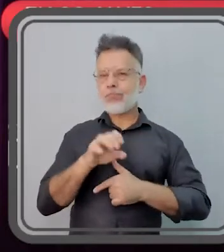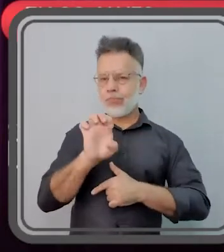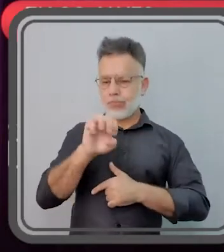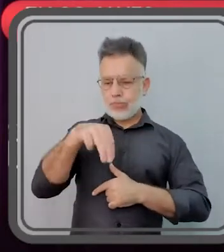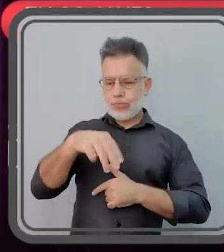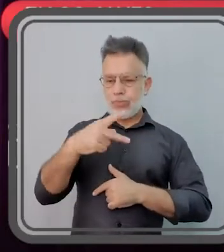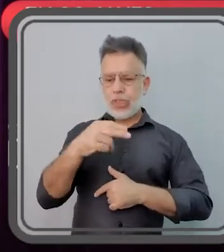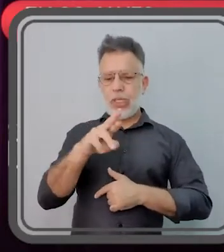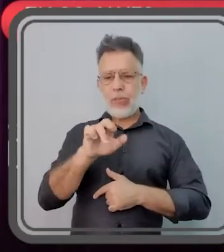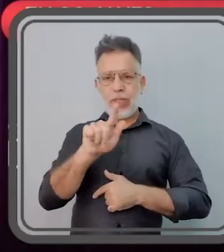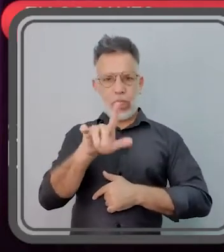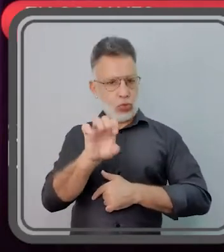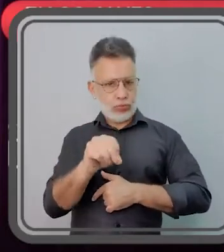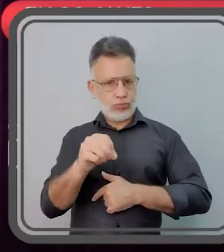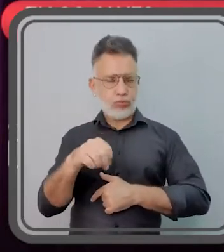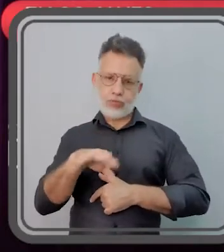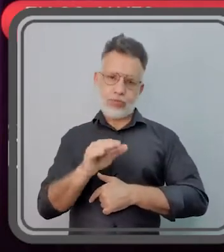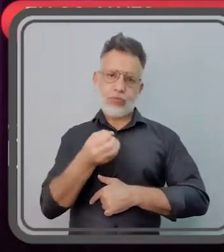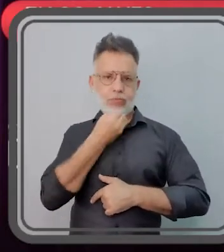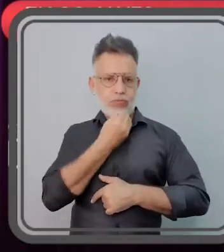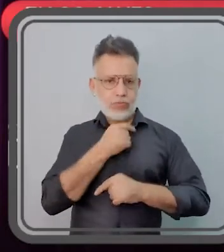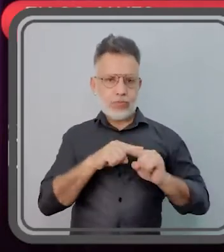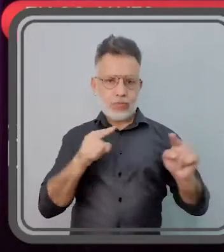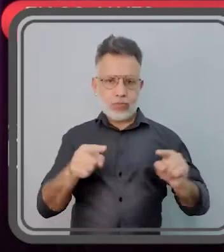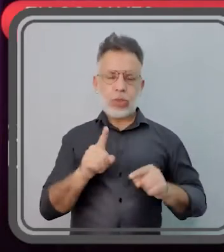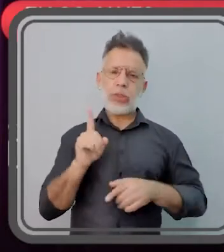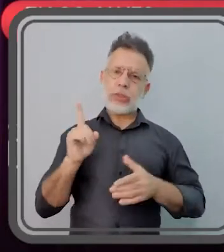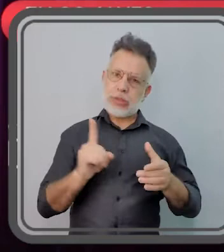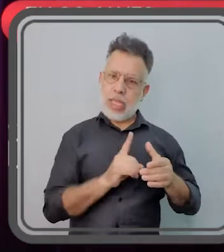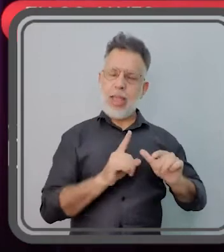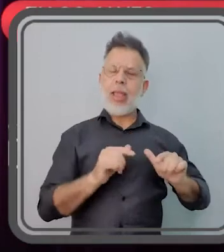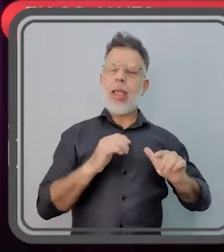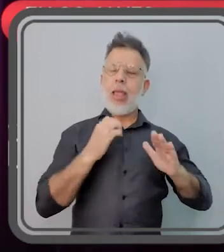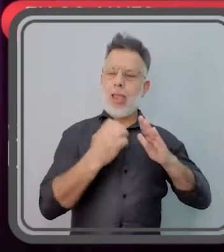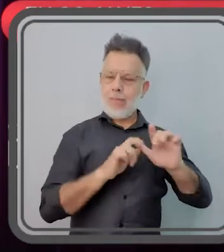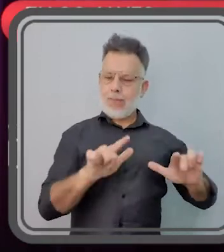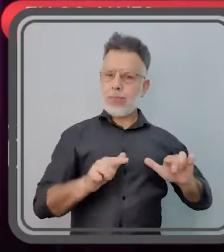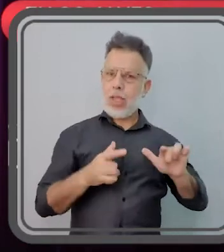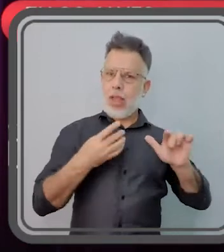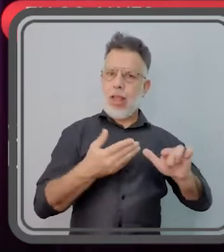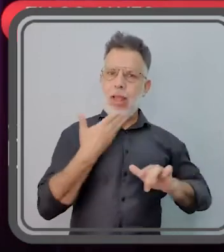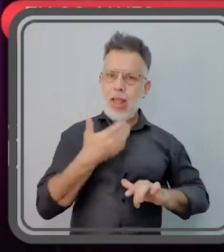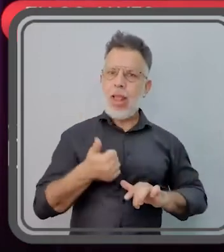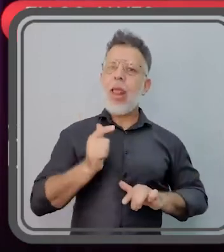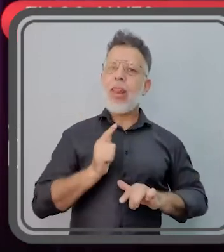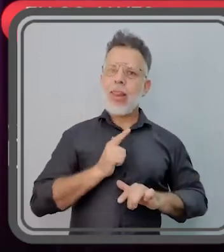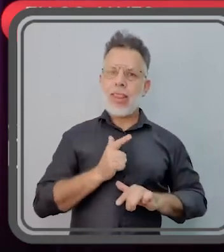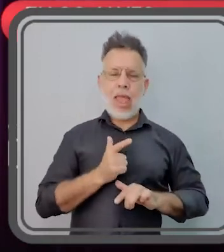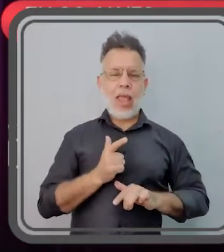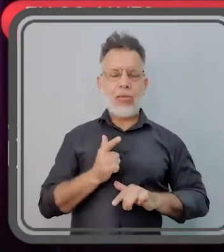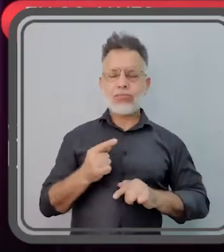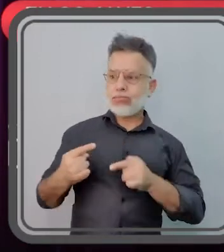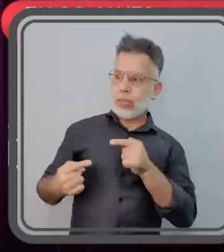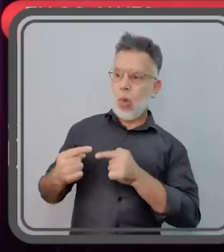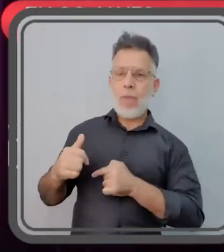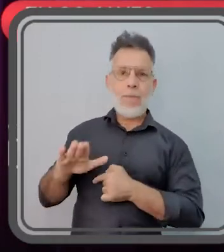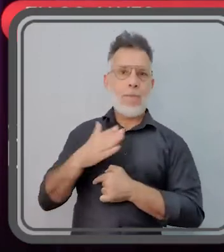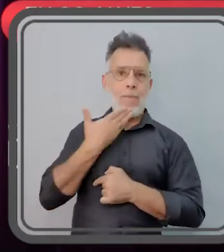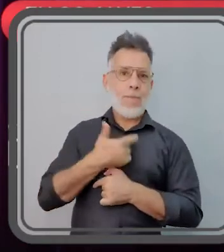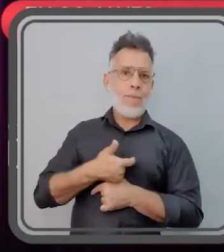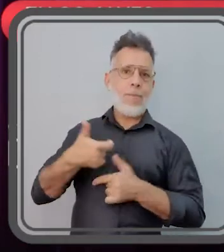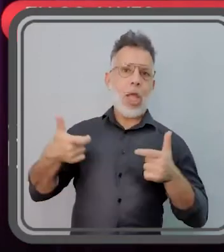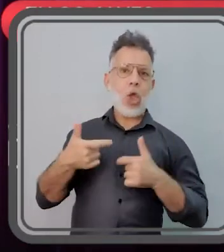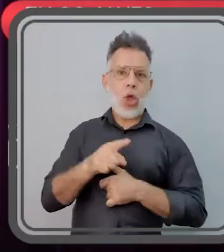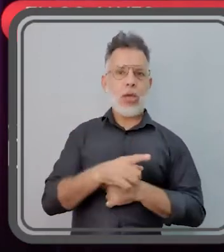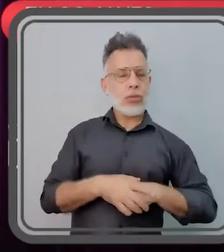que uma empresa como a TCS que está, por estar se certificando, por estar garantindo a excelência dos seus procedimentos, ela tem uma vantagem competitiva, porque justamente o que